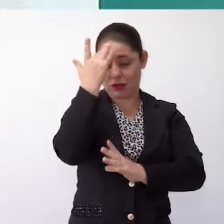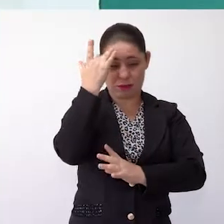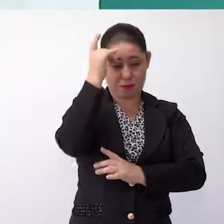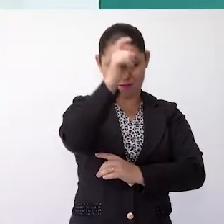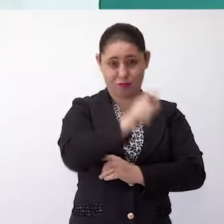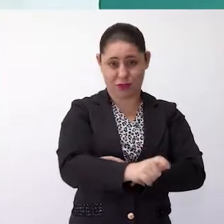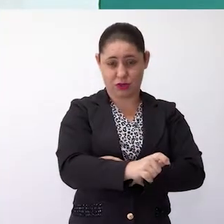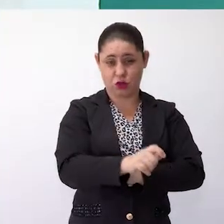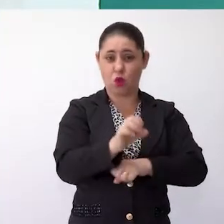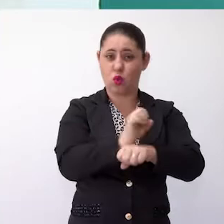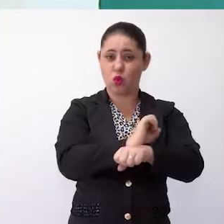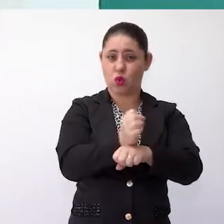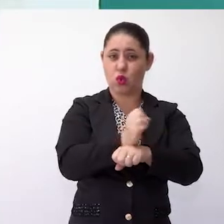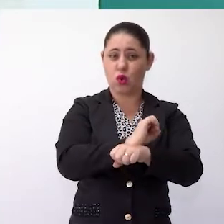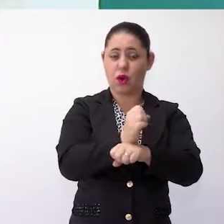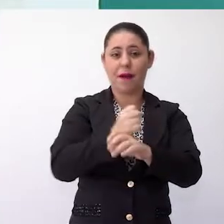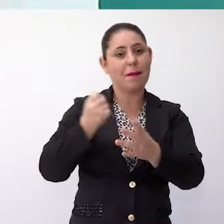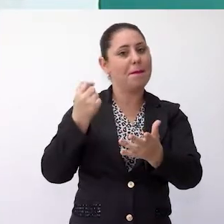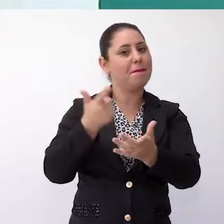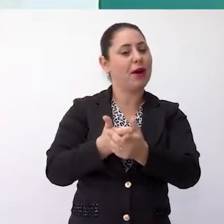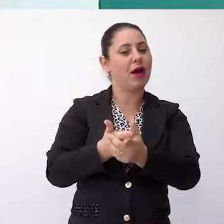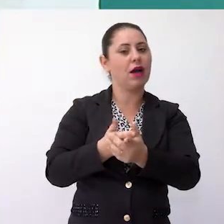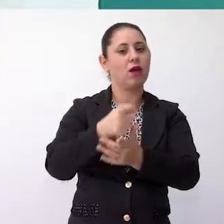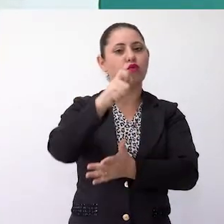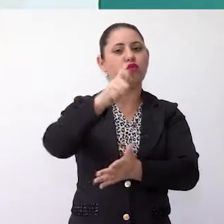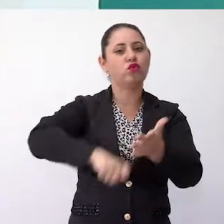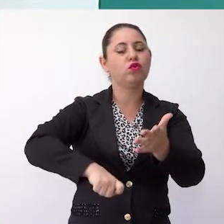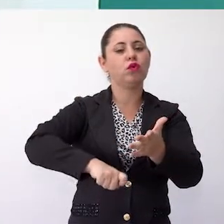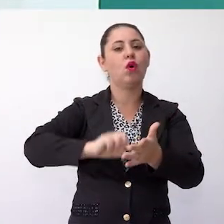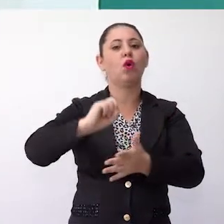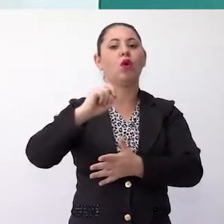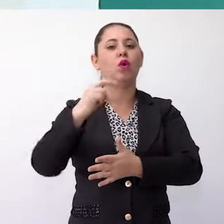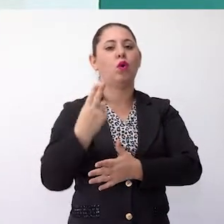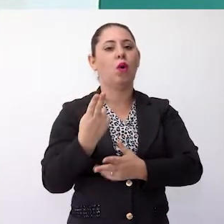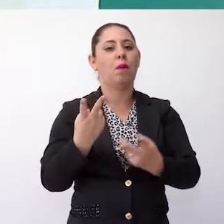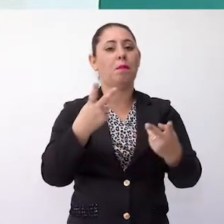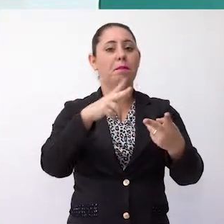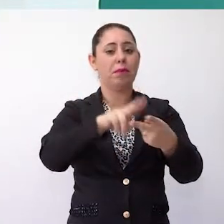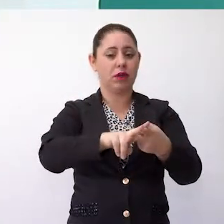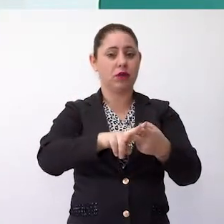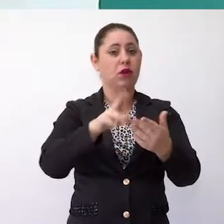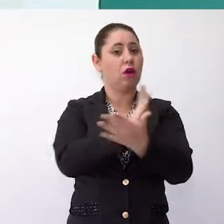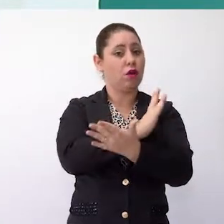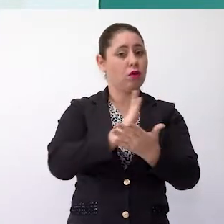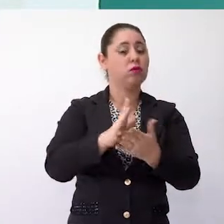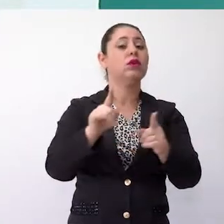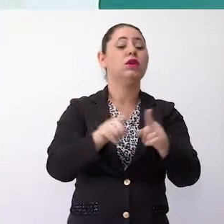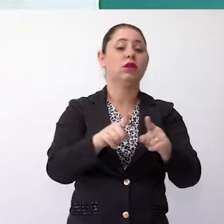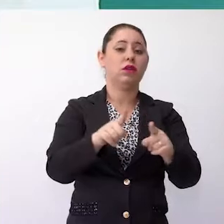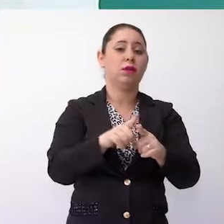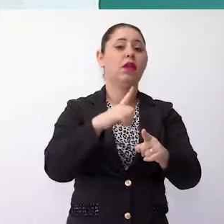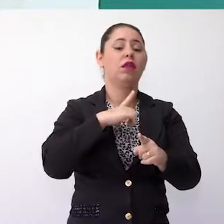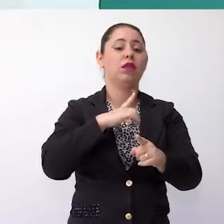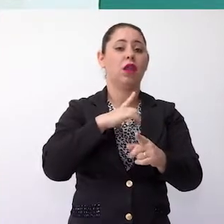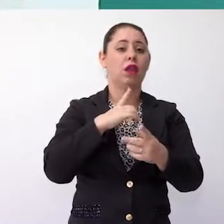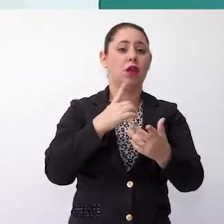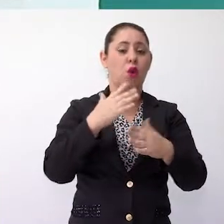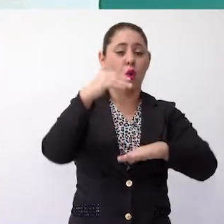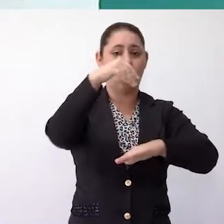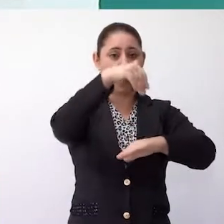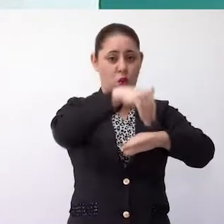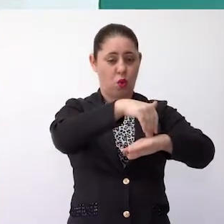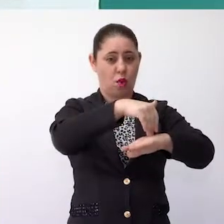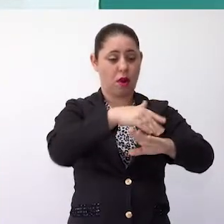dando ao condutor a possibilidade de ele pagar o imposto e reaver seu produto, ou é totalmente apreendido e em algumas situações ele é autuado em flagrante,